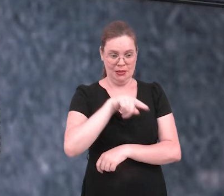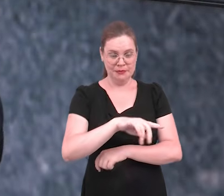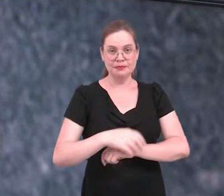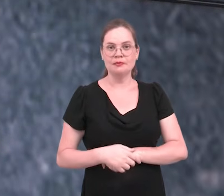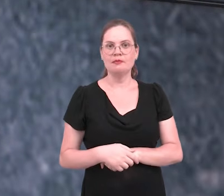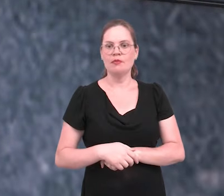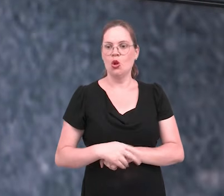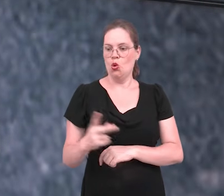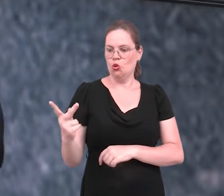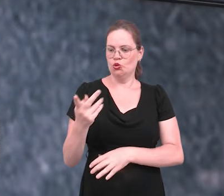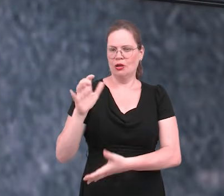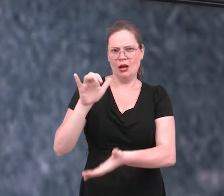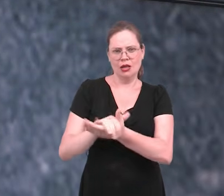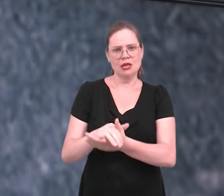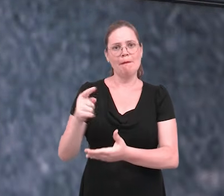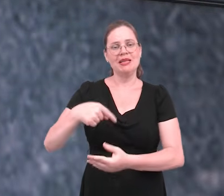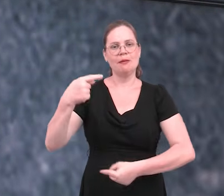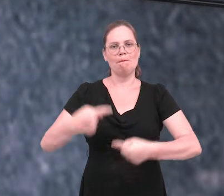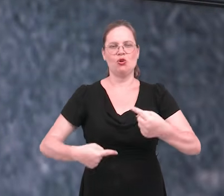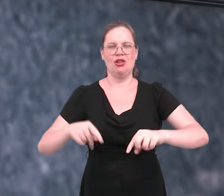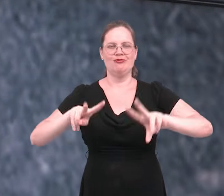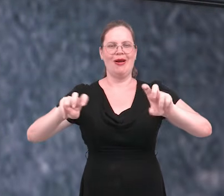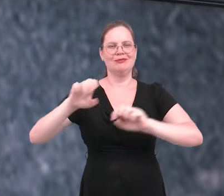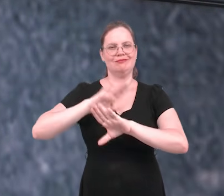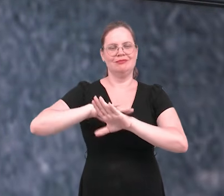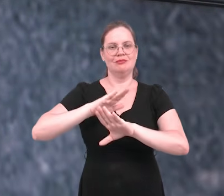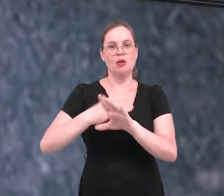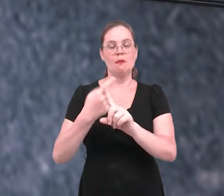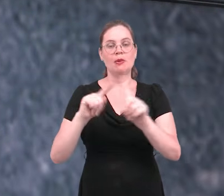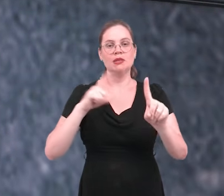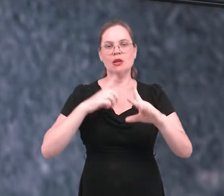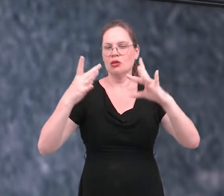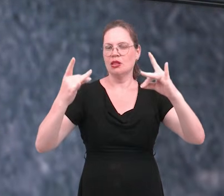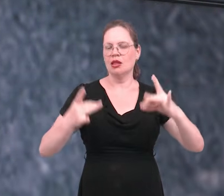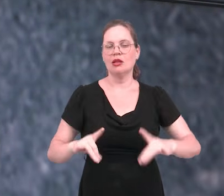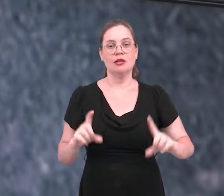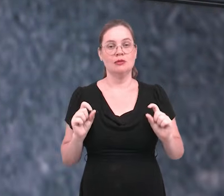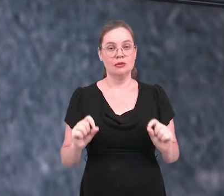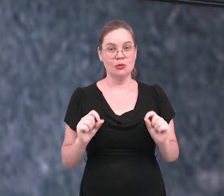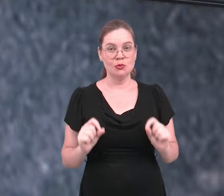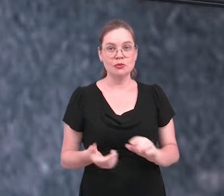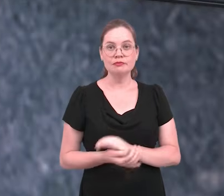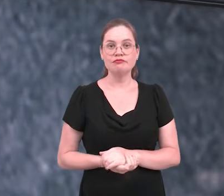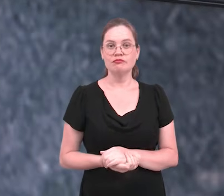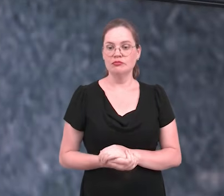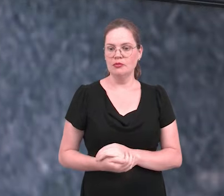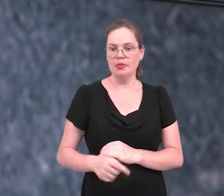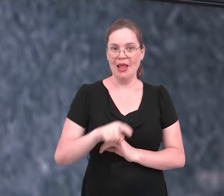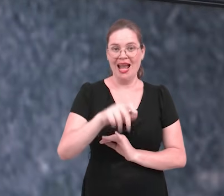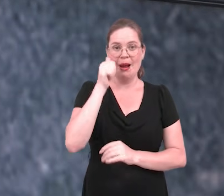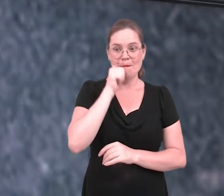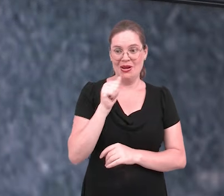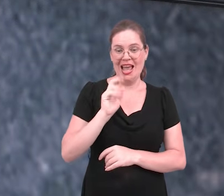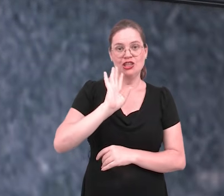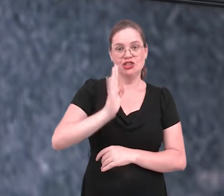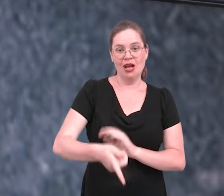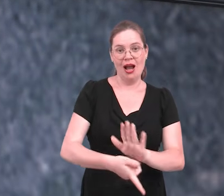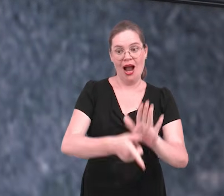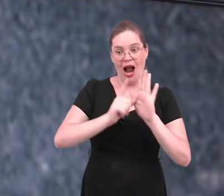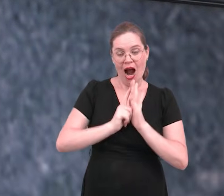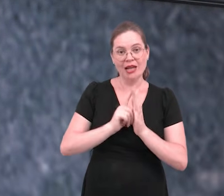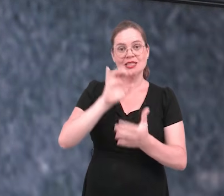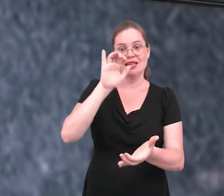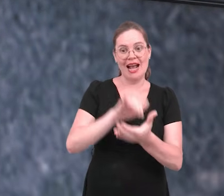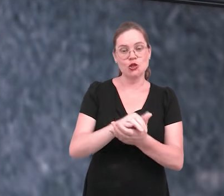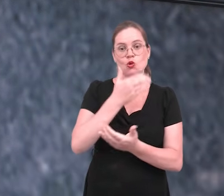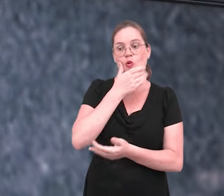O casamento deles foi um casamento político, mas há um detalhe que talvez nem todos saibam: ela já tinha sido casada com o irmão dele. O irmão